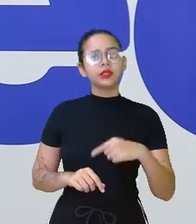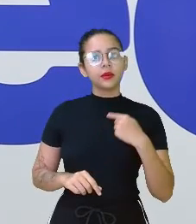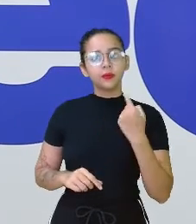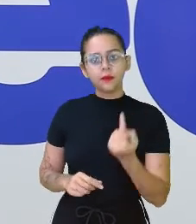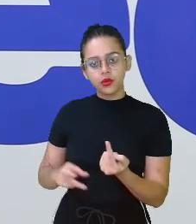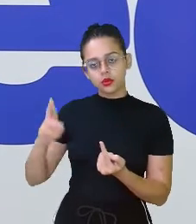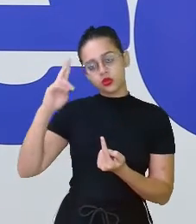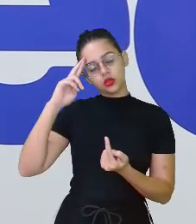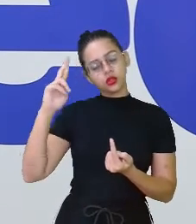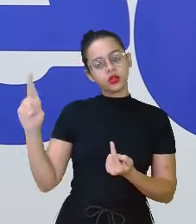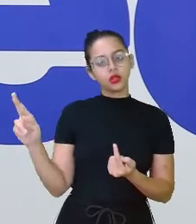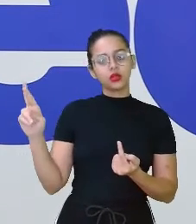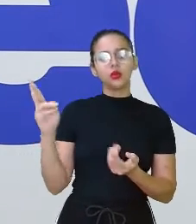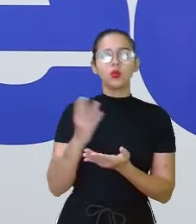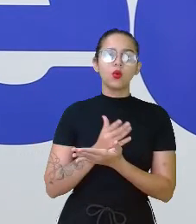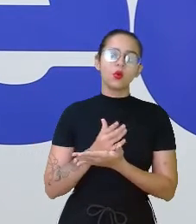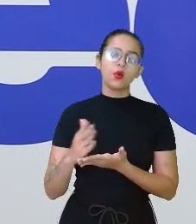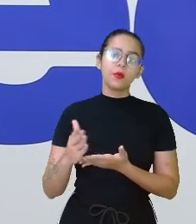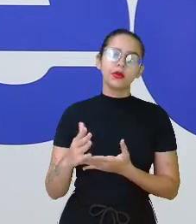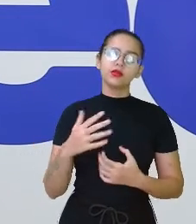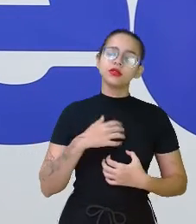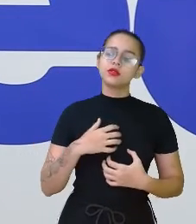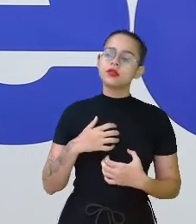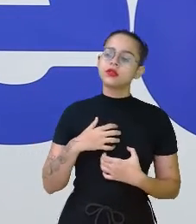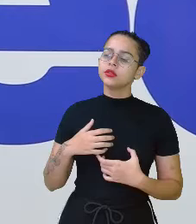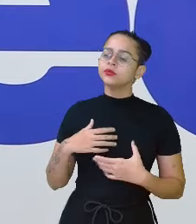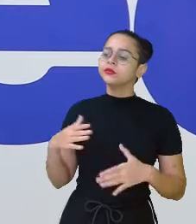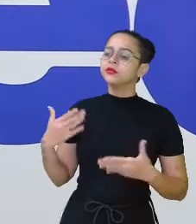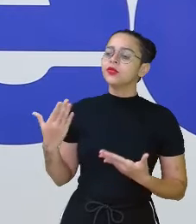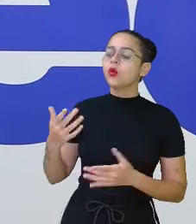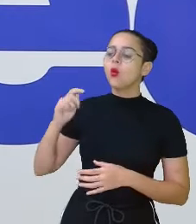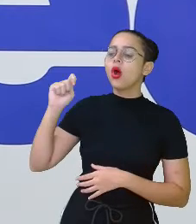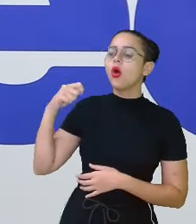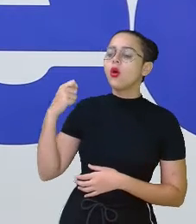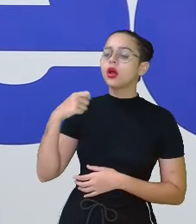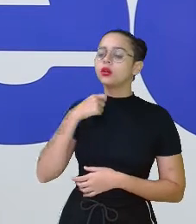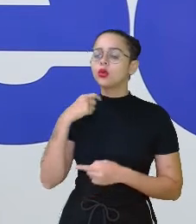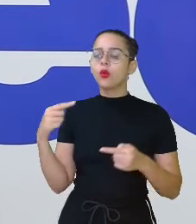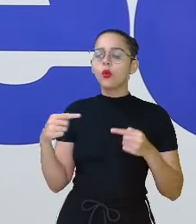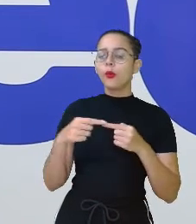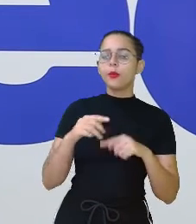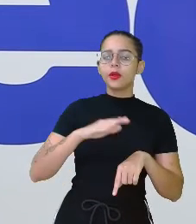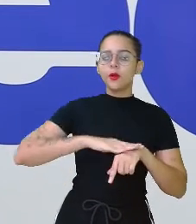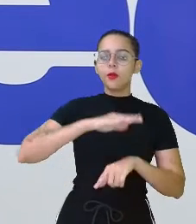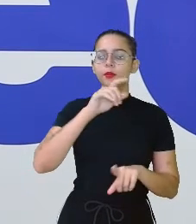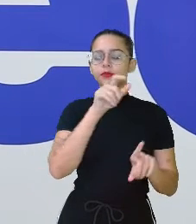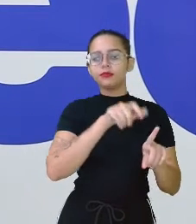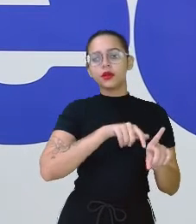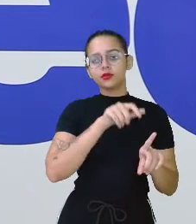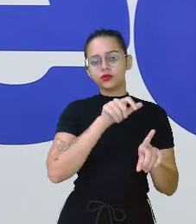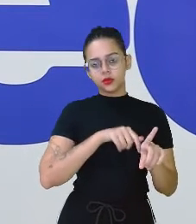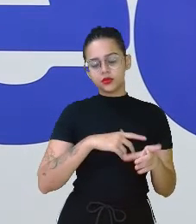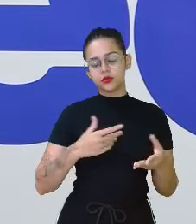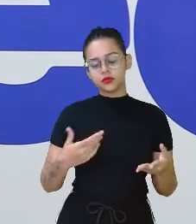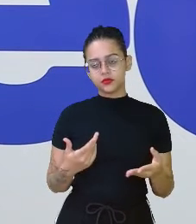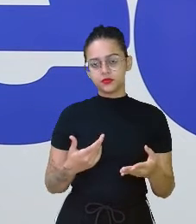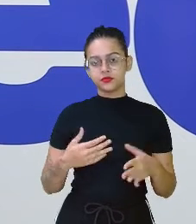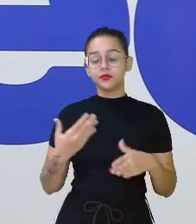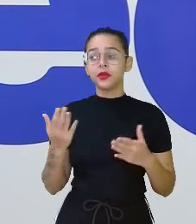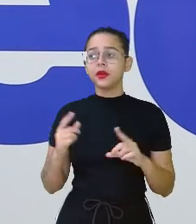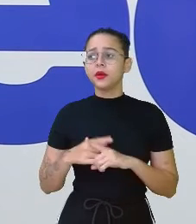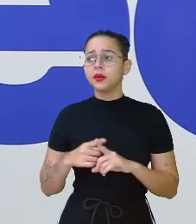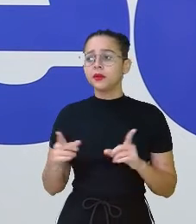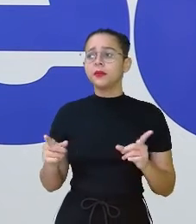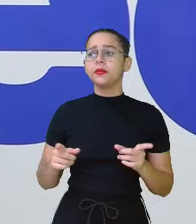diretor começava a sentir qual ator ficaria com qual personagem, né? E só